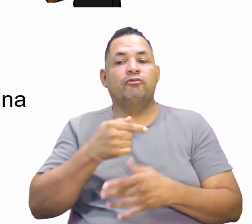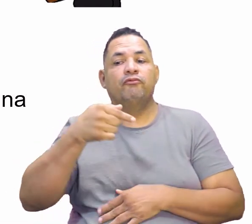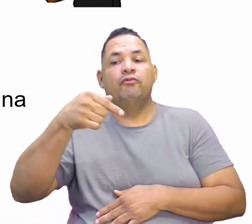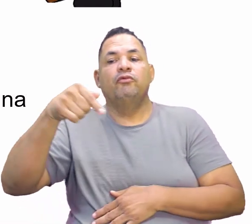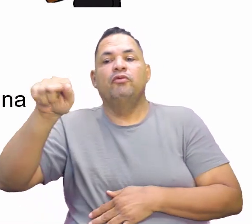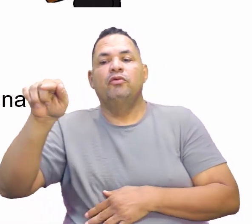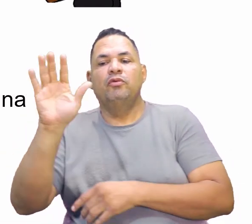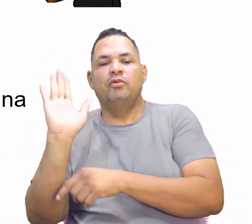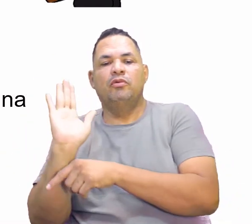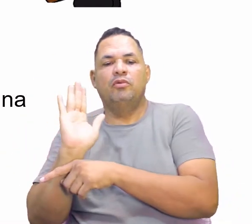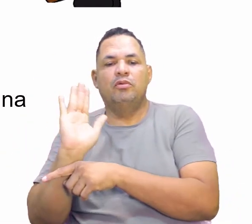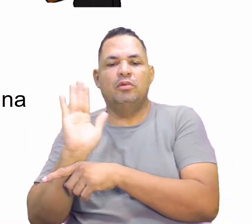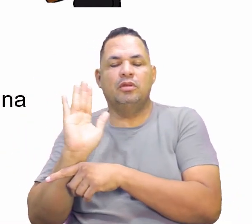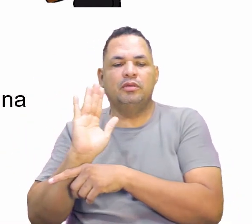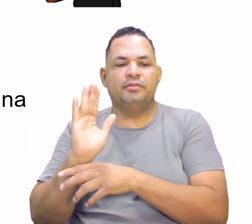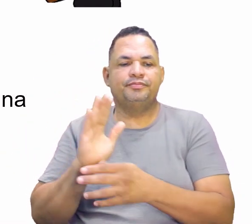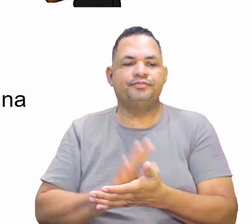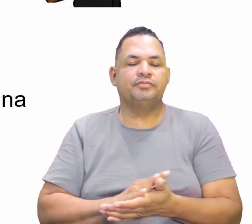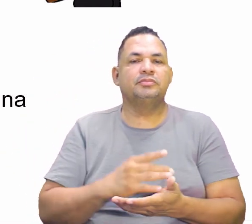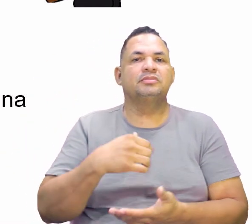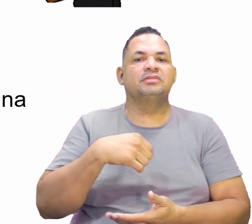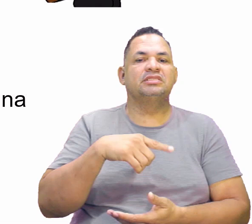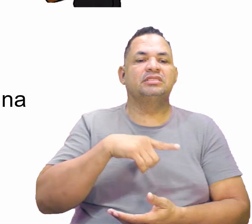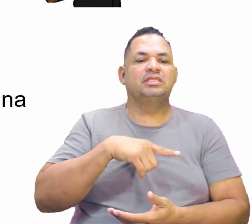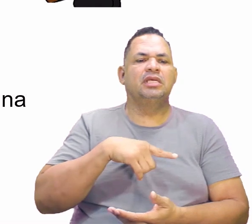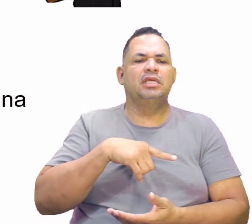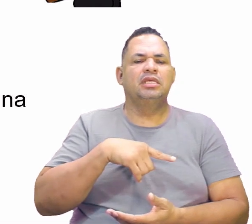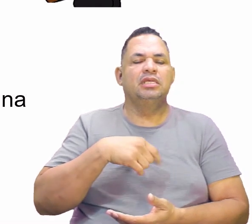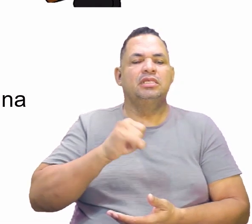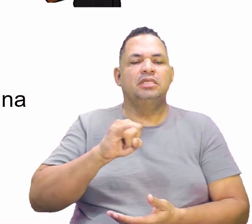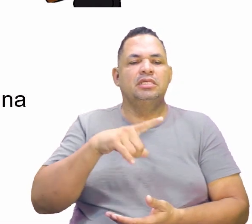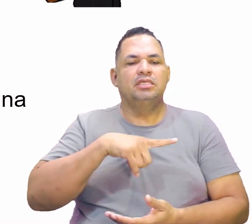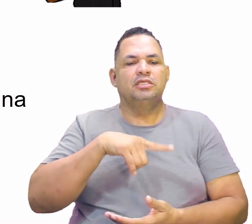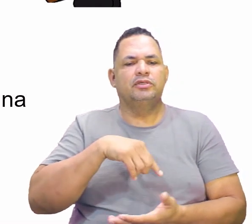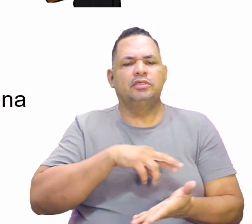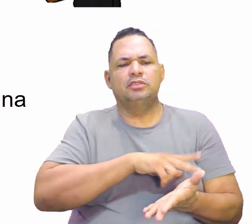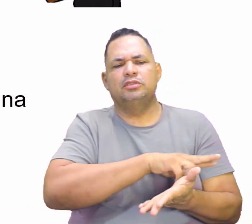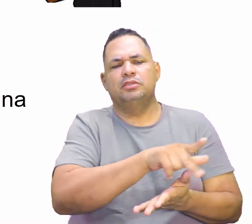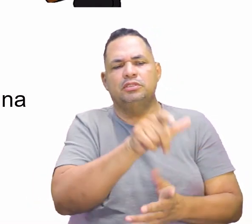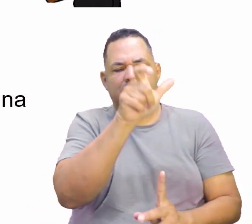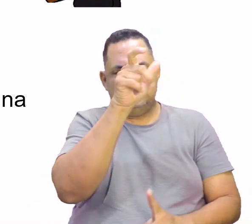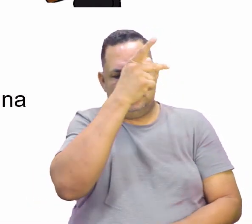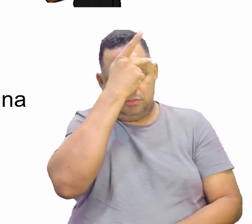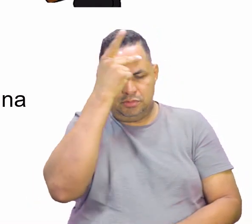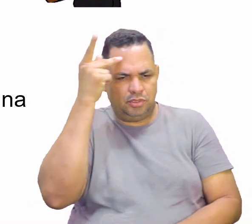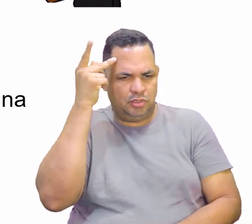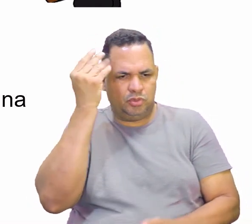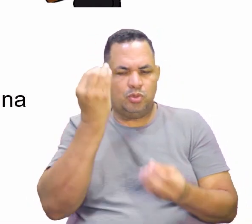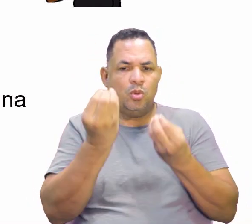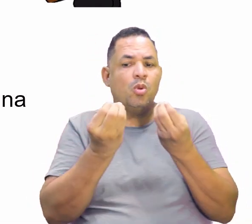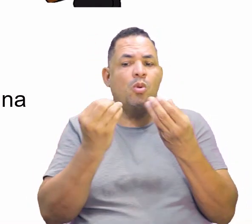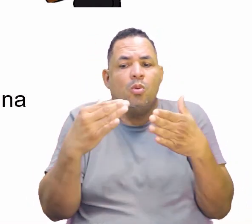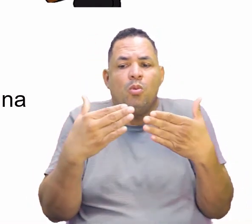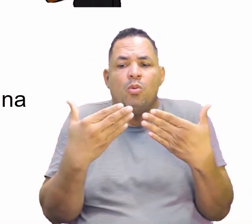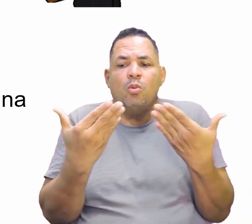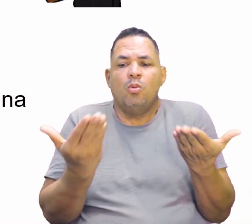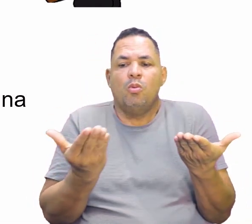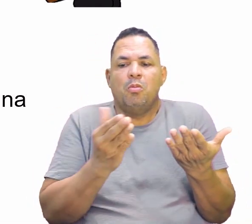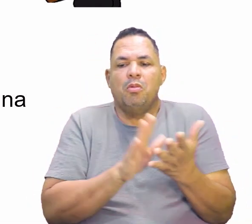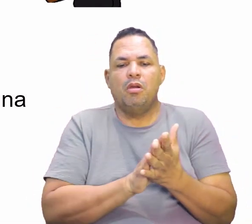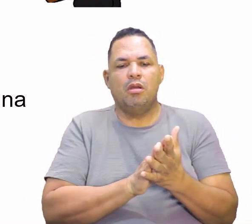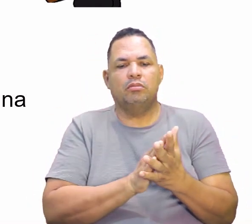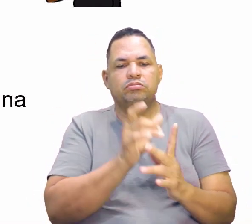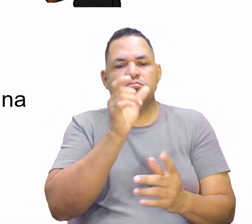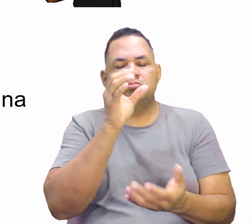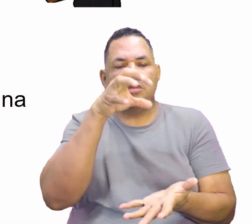assim... Carlos, Gabriela, Alessandra e Márcia chegaram cedo. Olha só, quais os